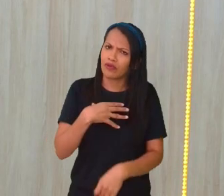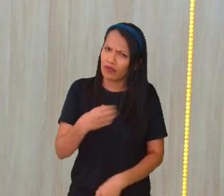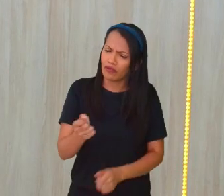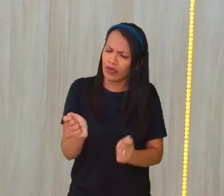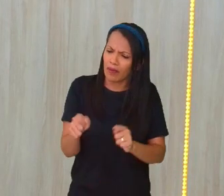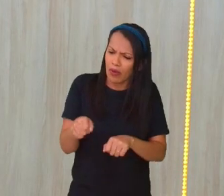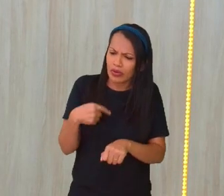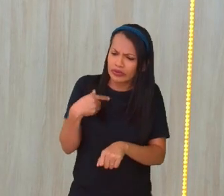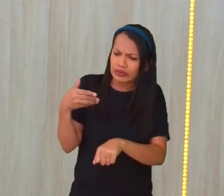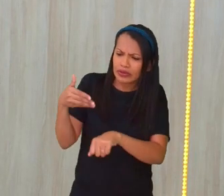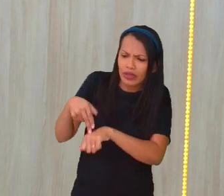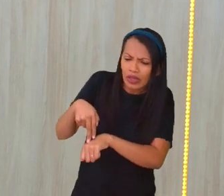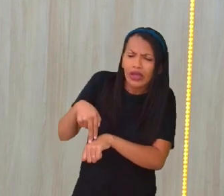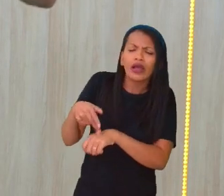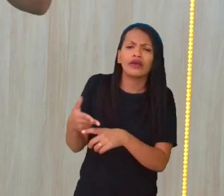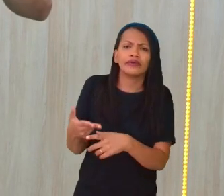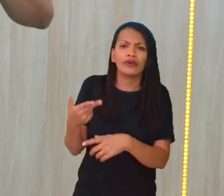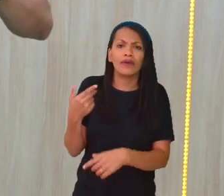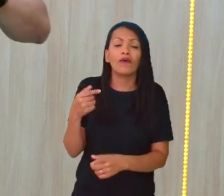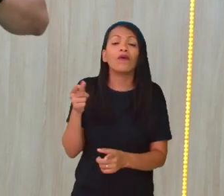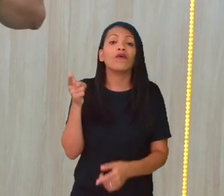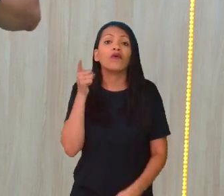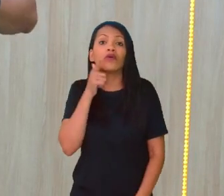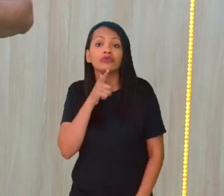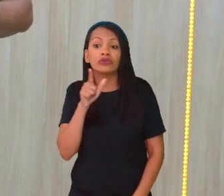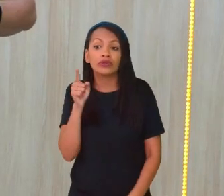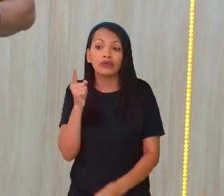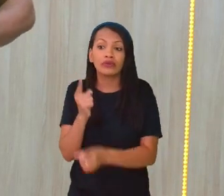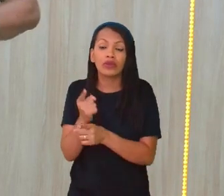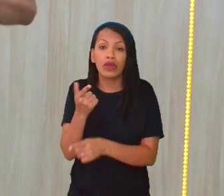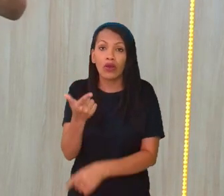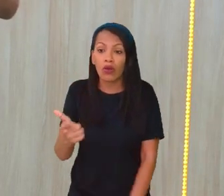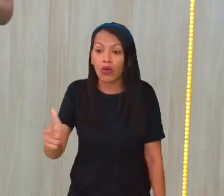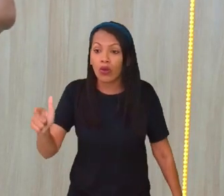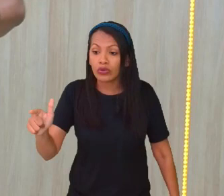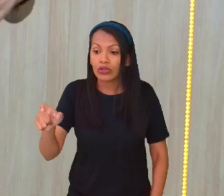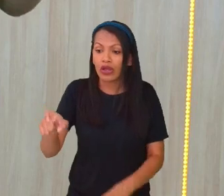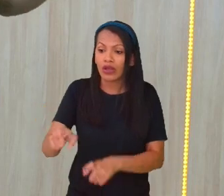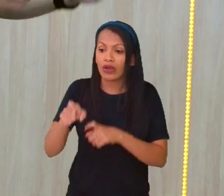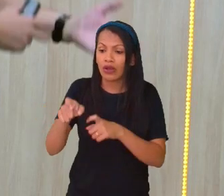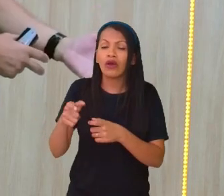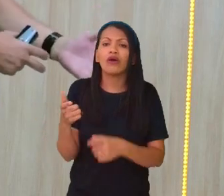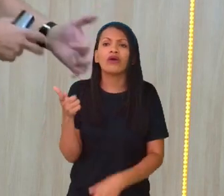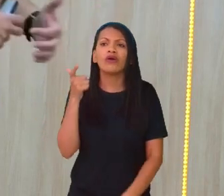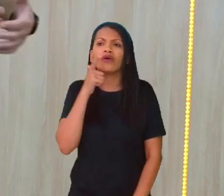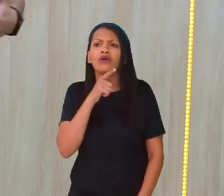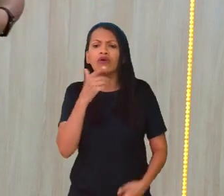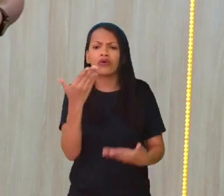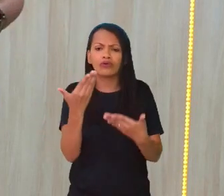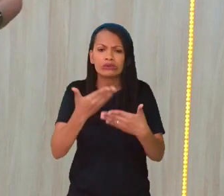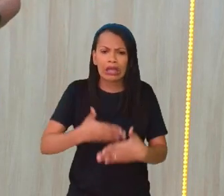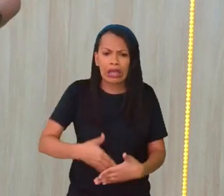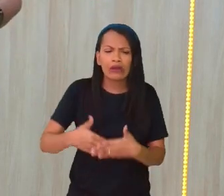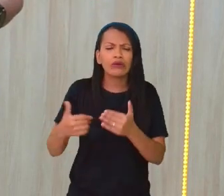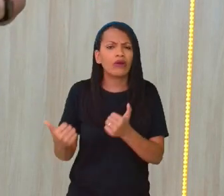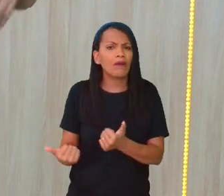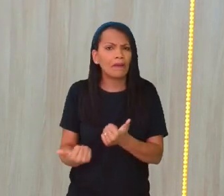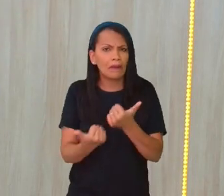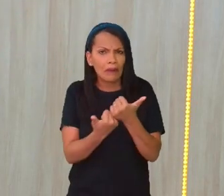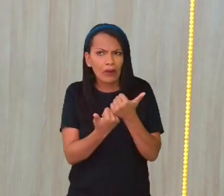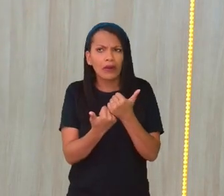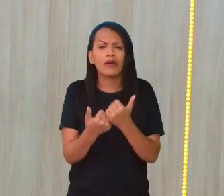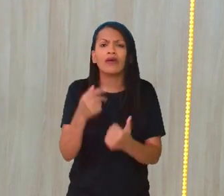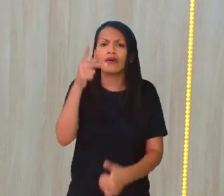ela consegue descobrir que o filho pode estar noutra fazenda, ela consegue provas, consegue apoio, né, do